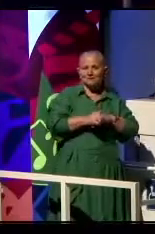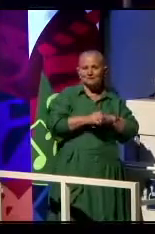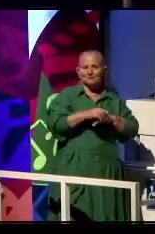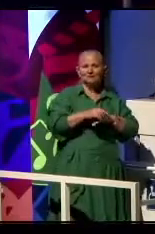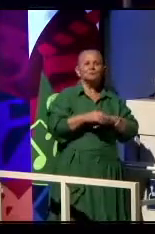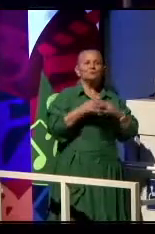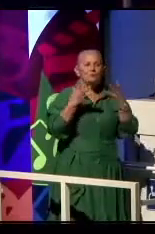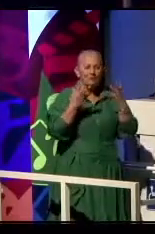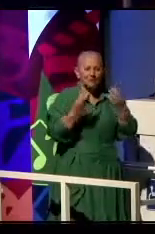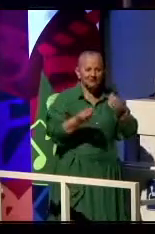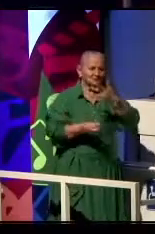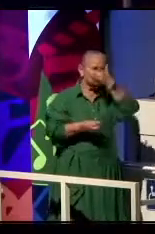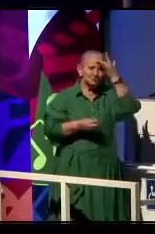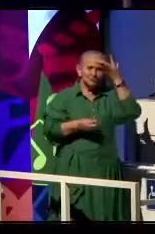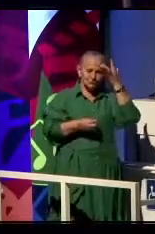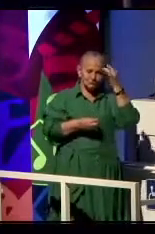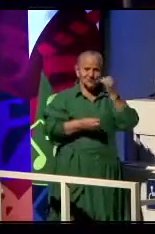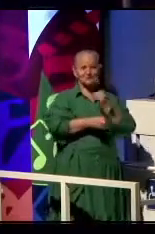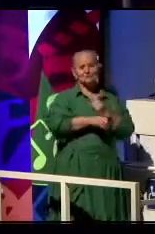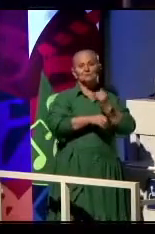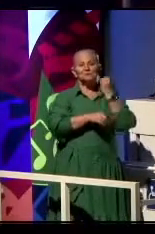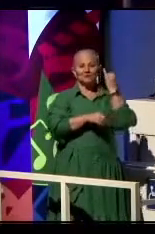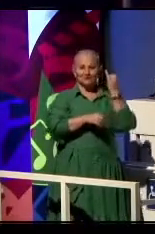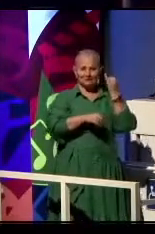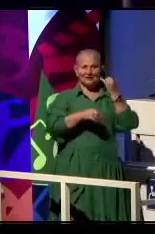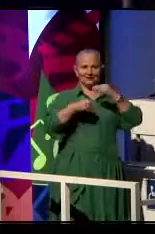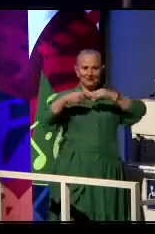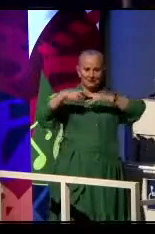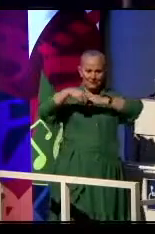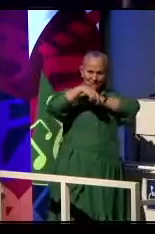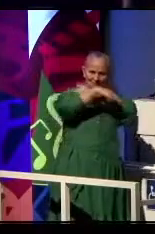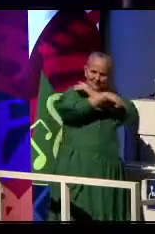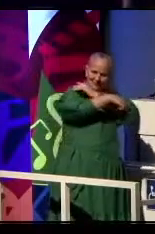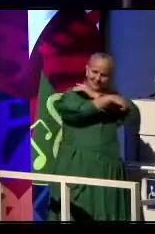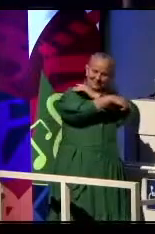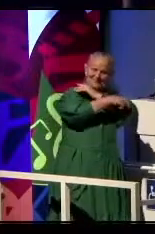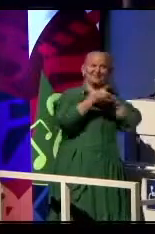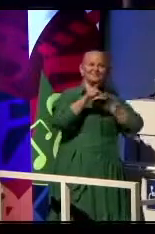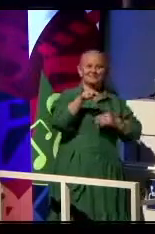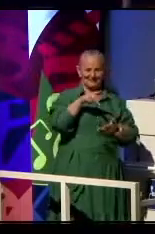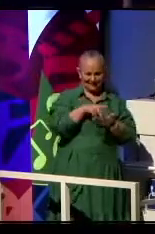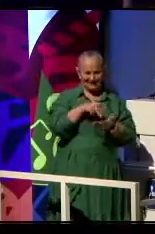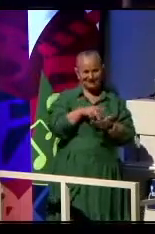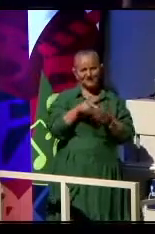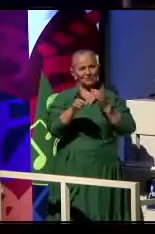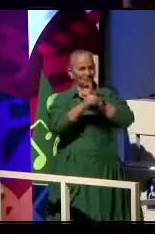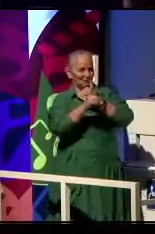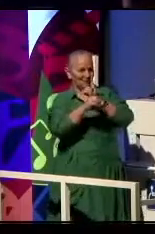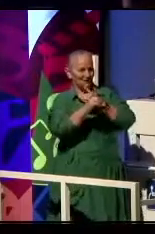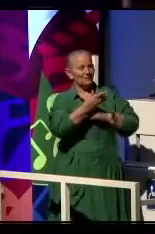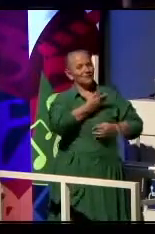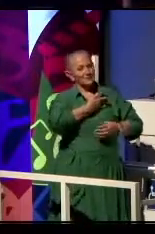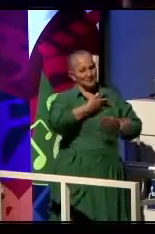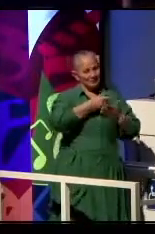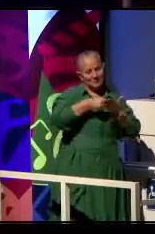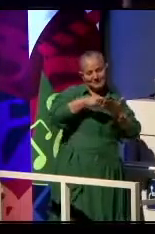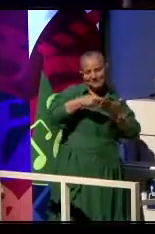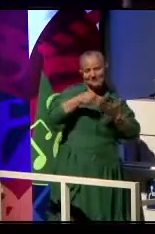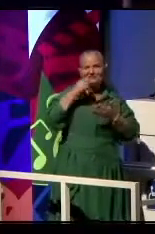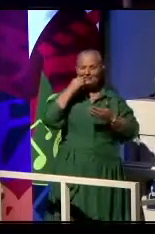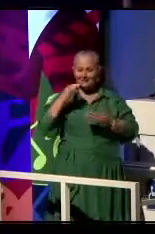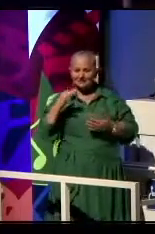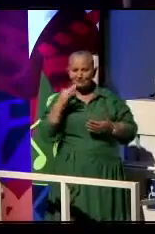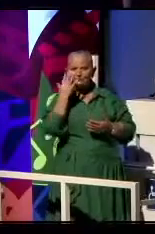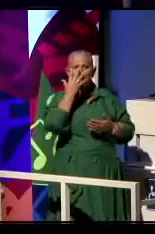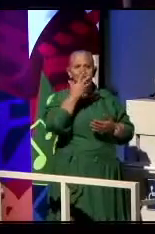Minas, conquistou o Brasil e o mundo. Então, de fato, não existe um clube. Existe essa